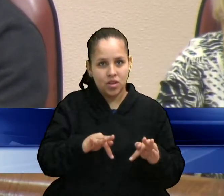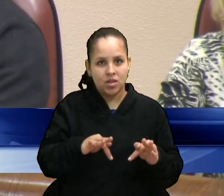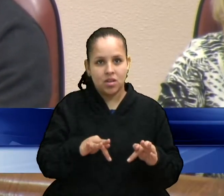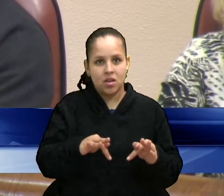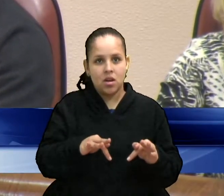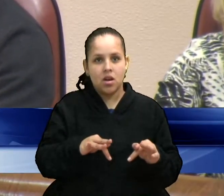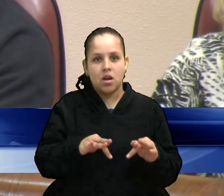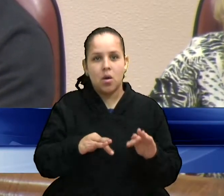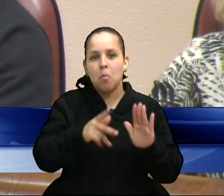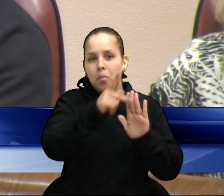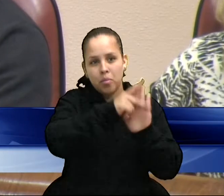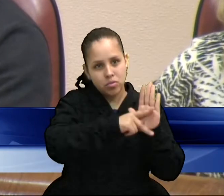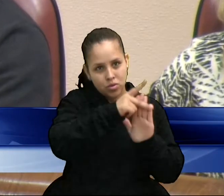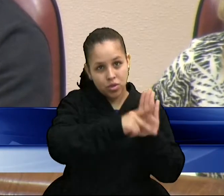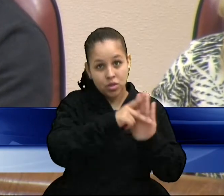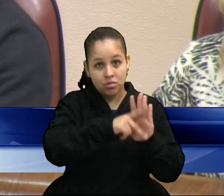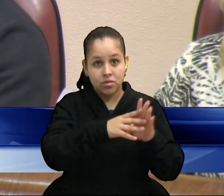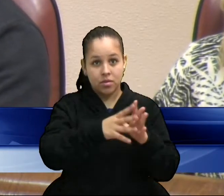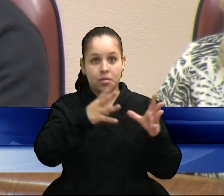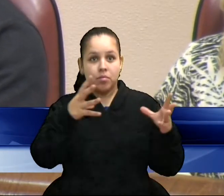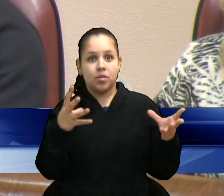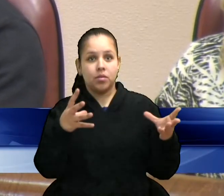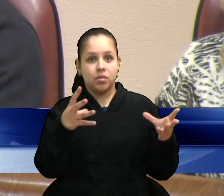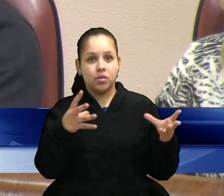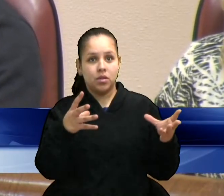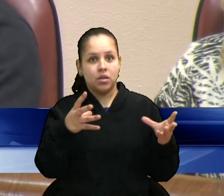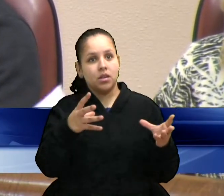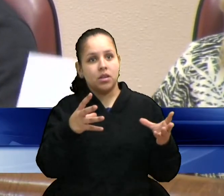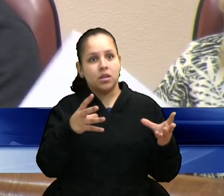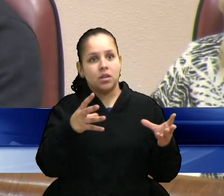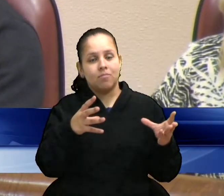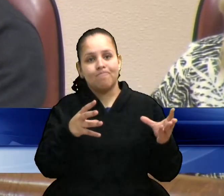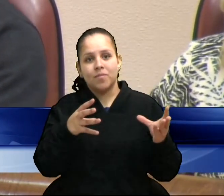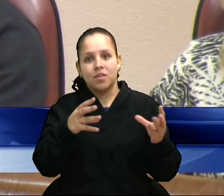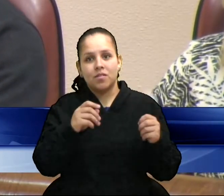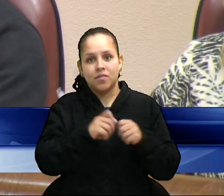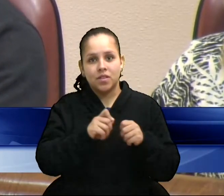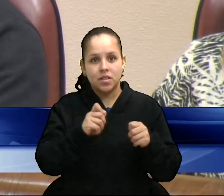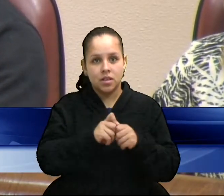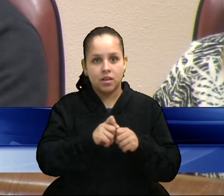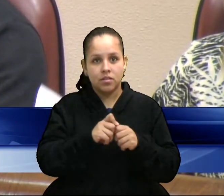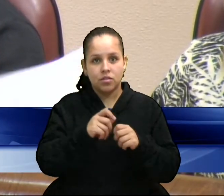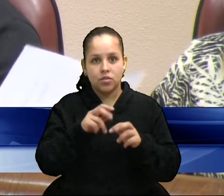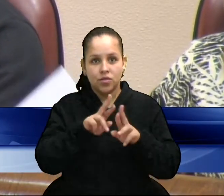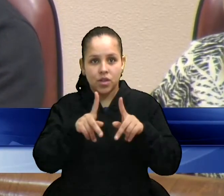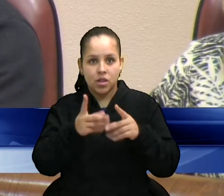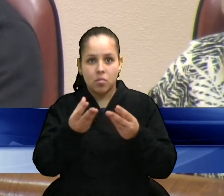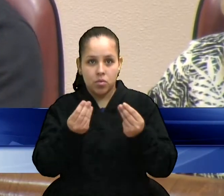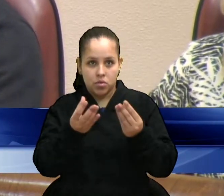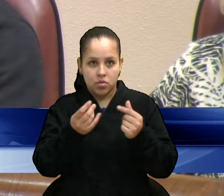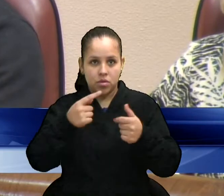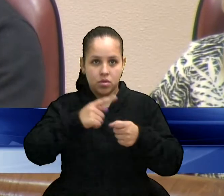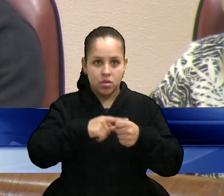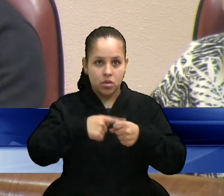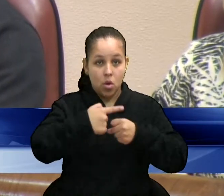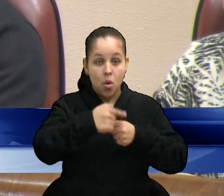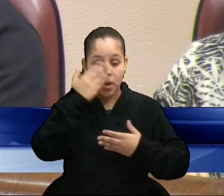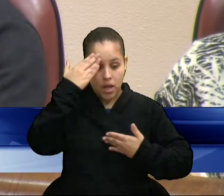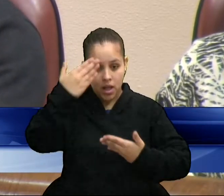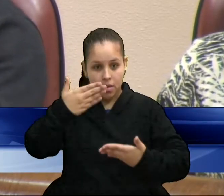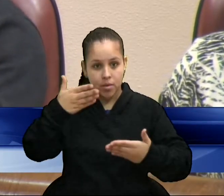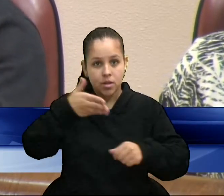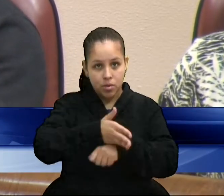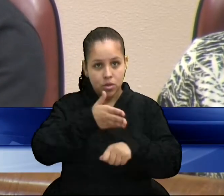projeto desse tamanho, que impactua tanto a nossa cidade. Quero agradecer a participação de todos vocês, agradecer